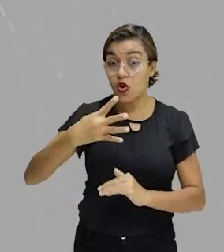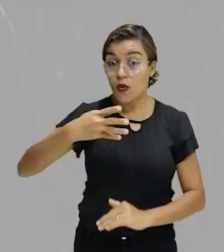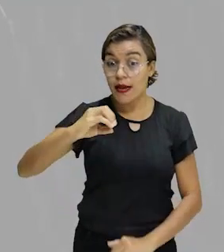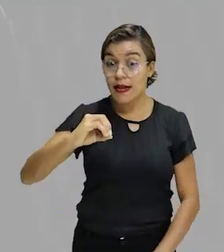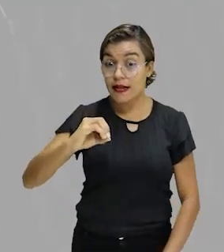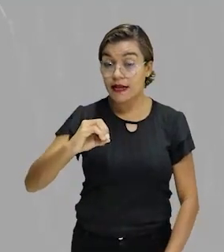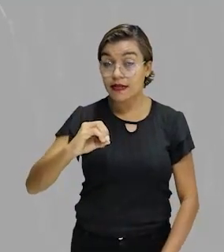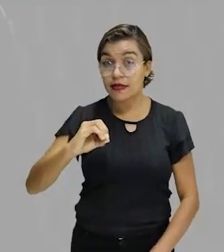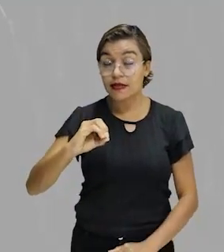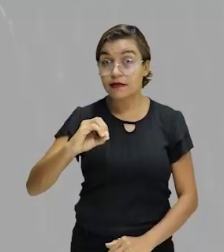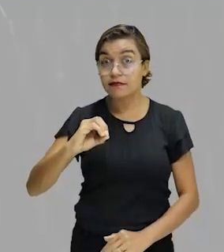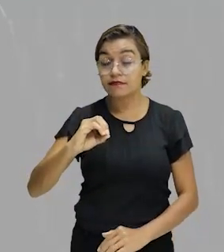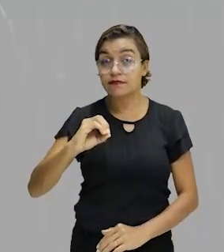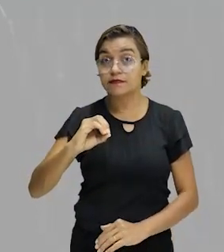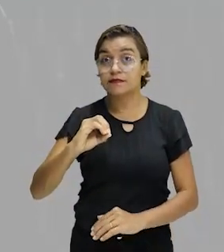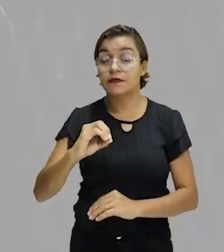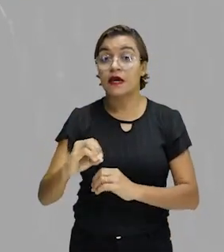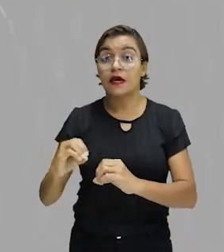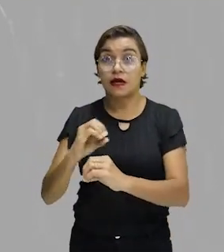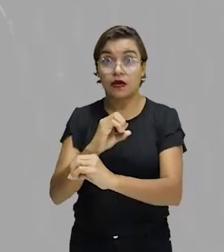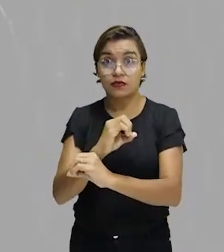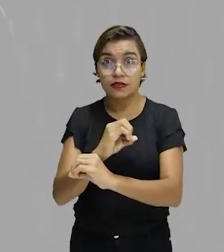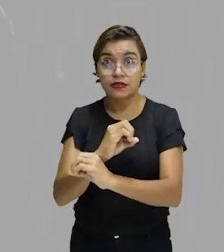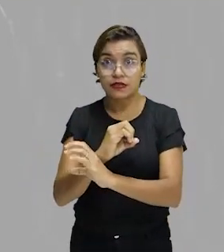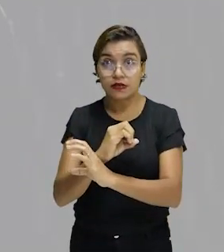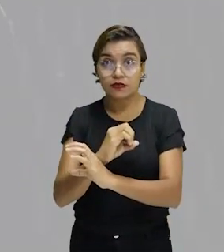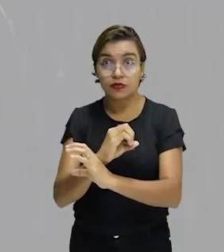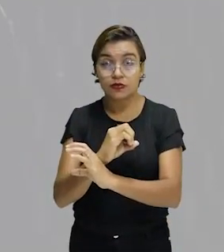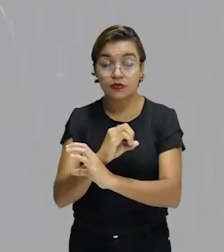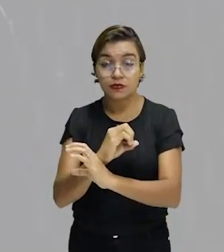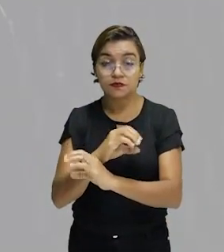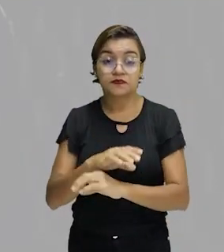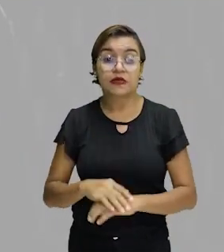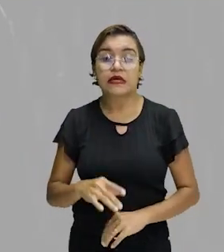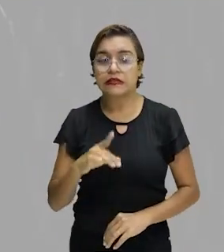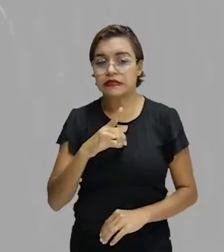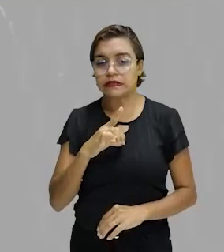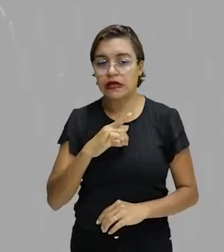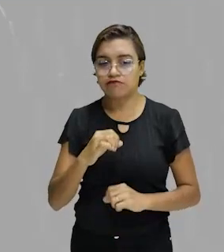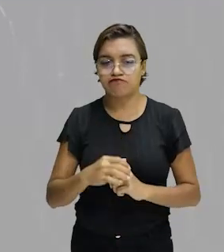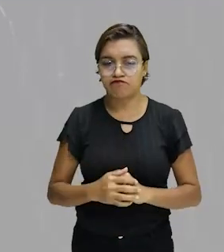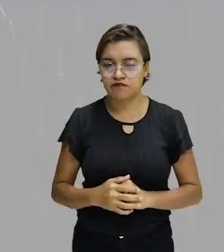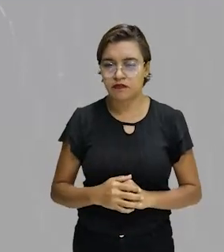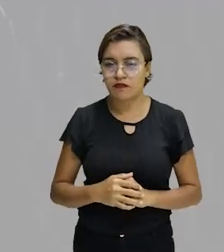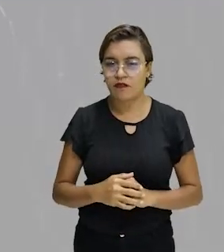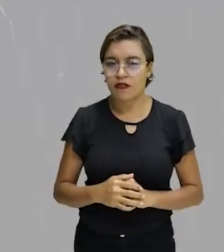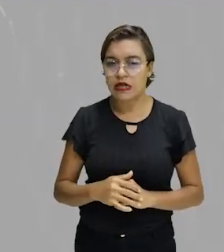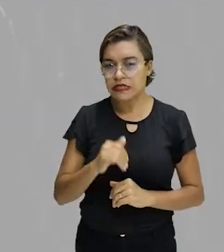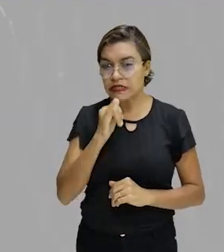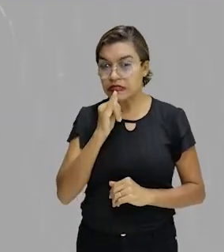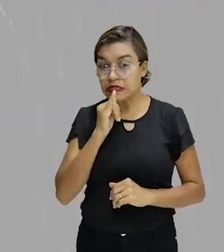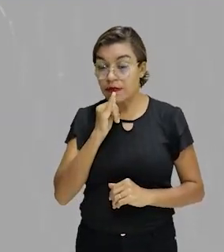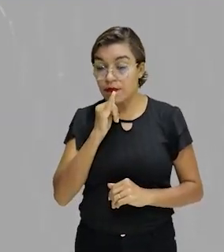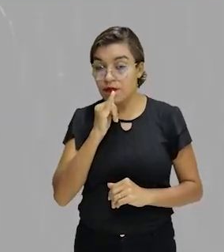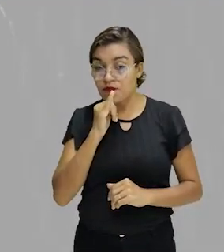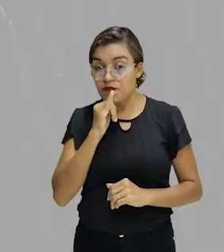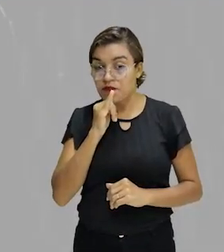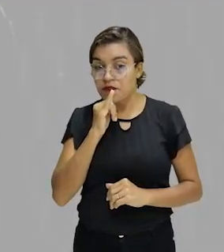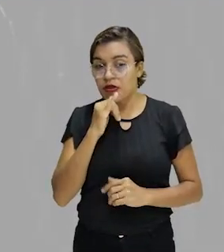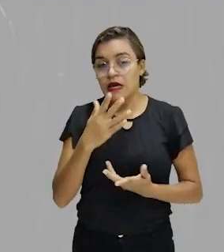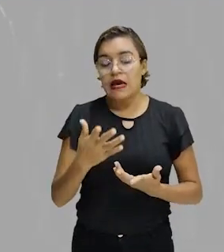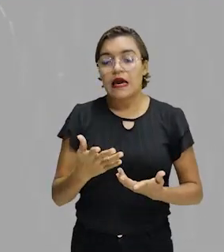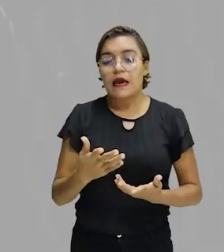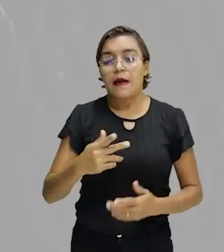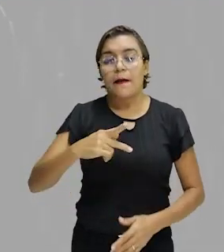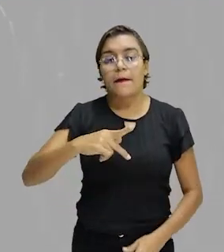a reação mais rápida é aquela que tem a maior superfície, que é o ferro na forma de palha de aço, né? A